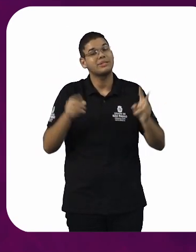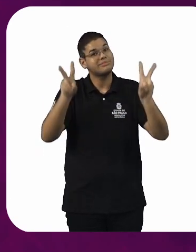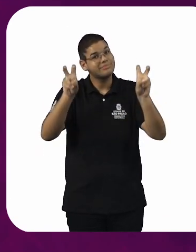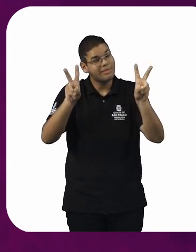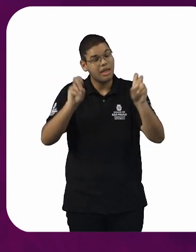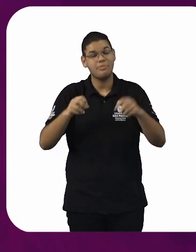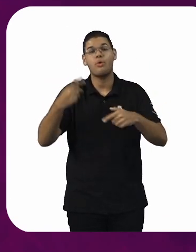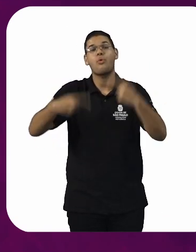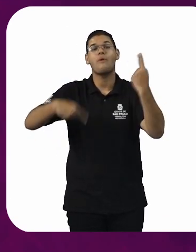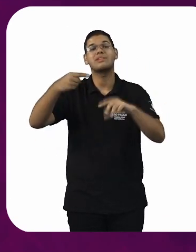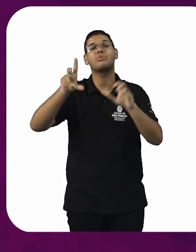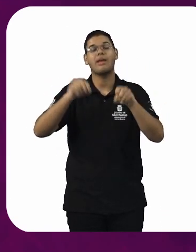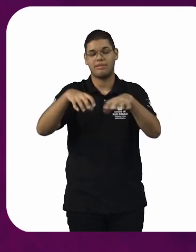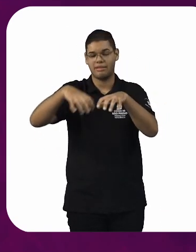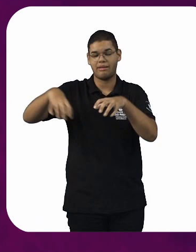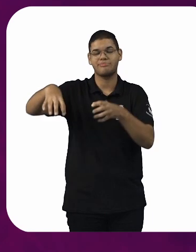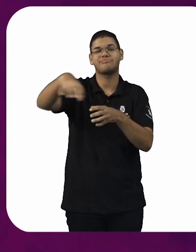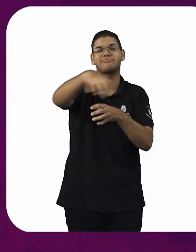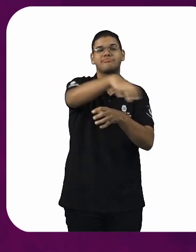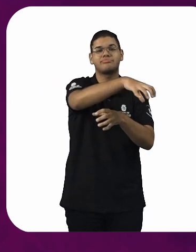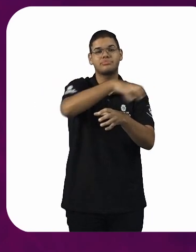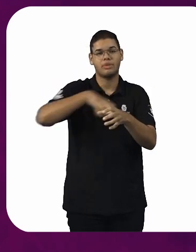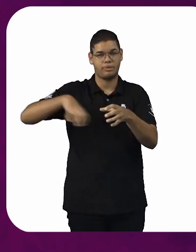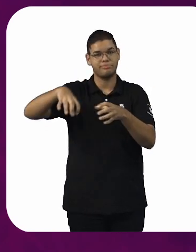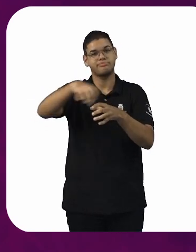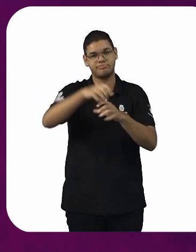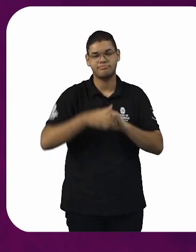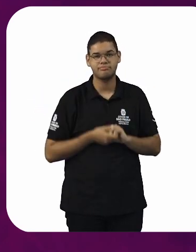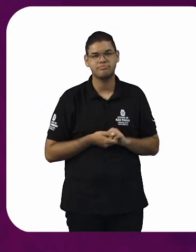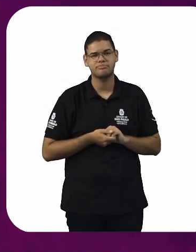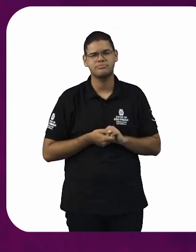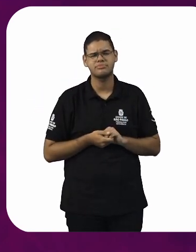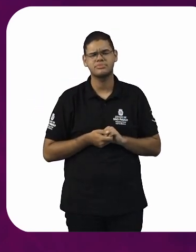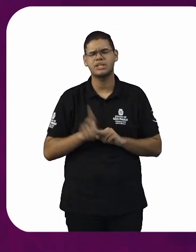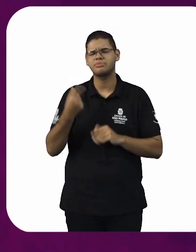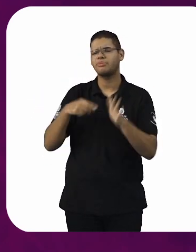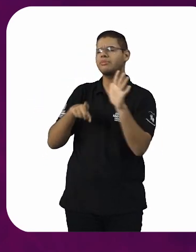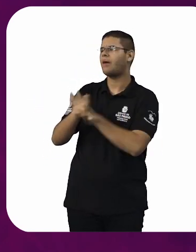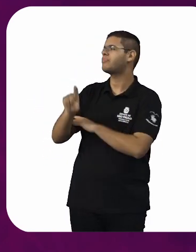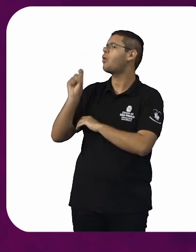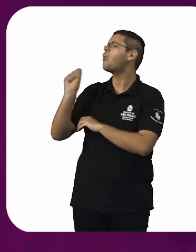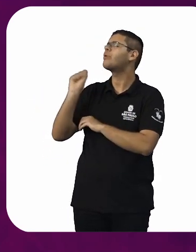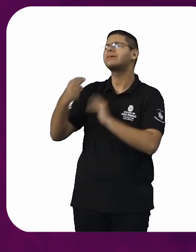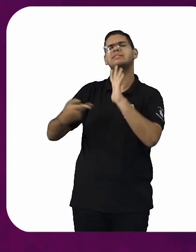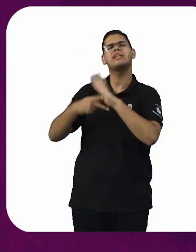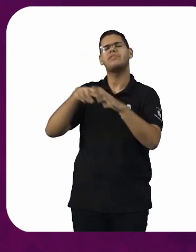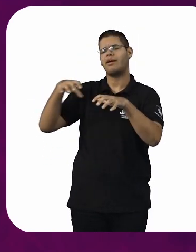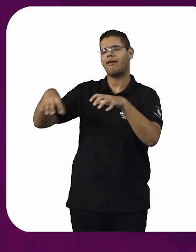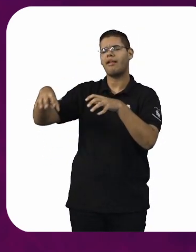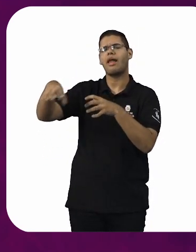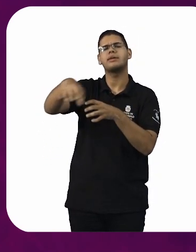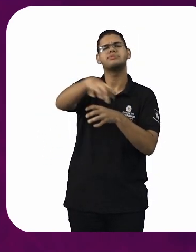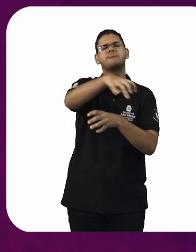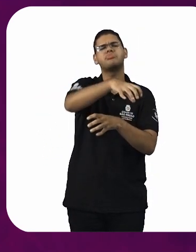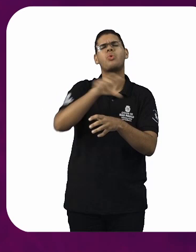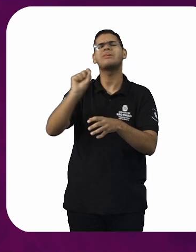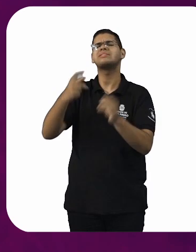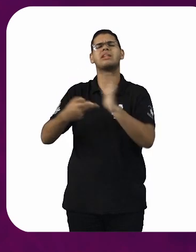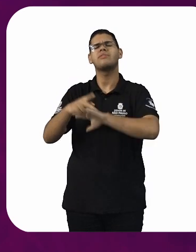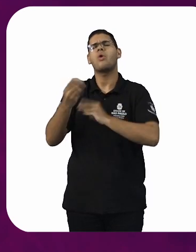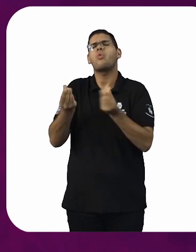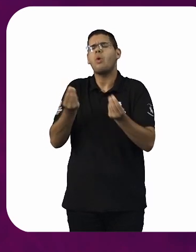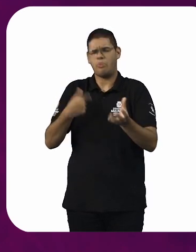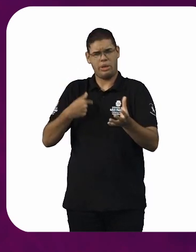O que a gente classifica, entre aspas, o que é classe? Como é que a gente sabe a qual classe nós